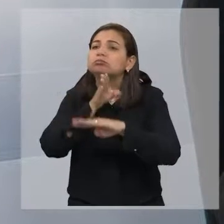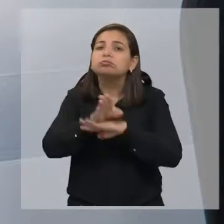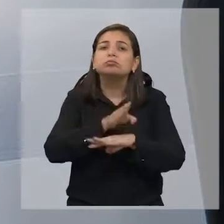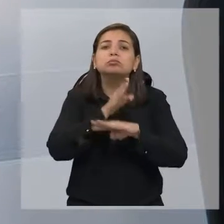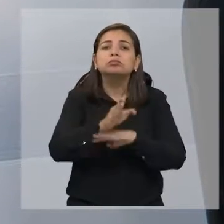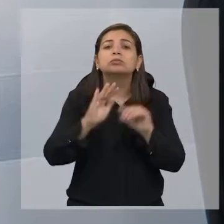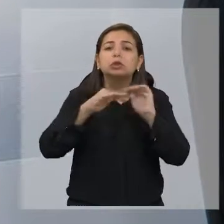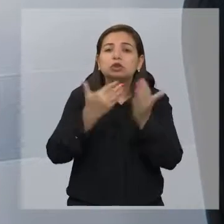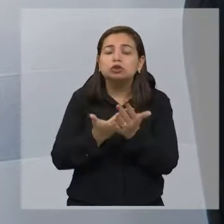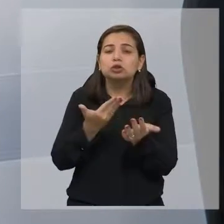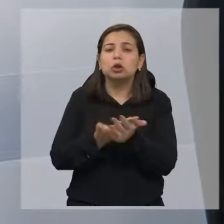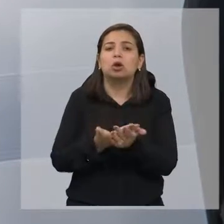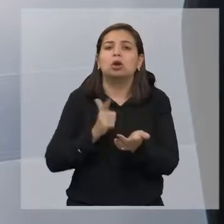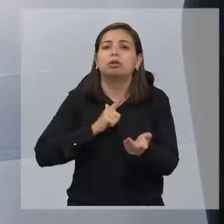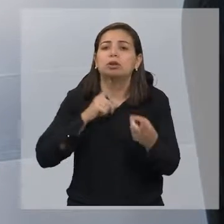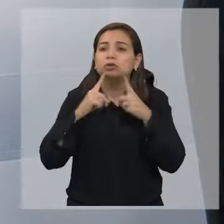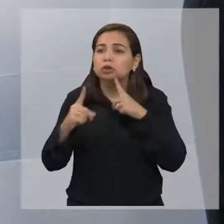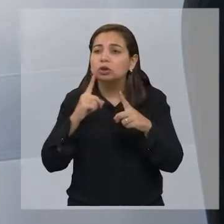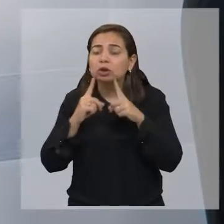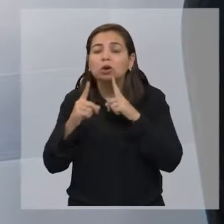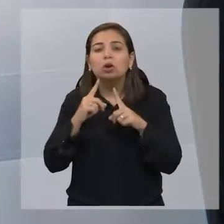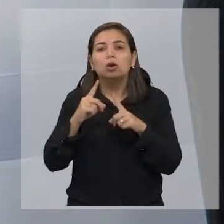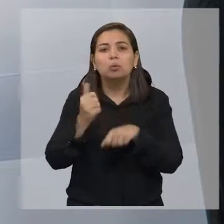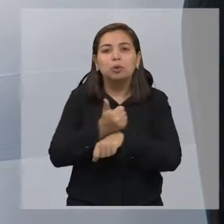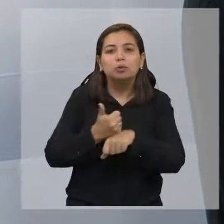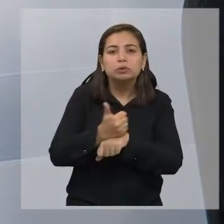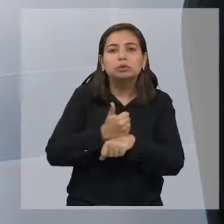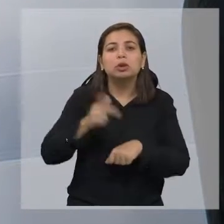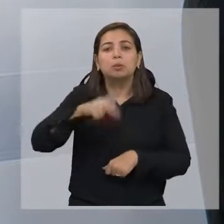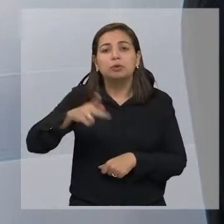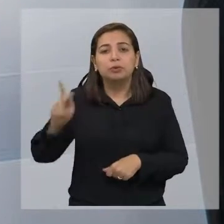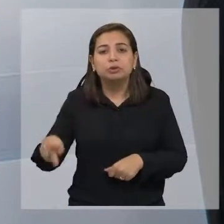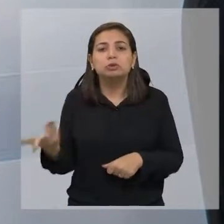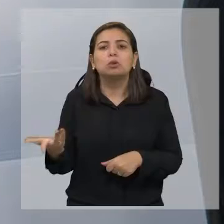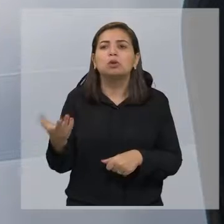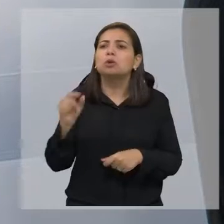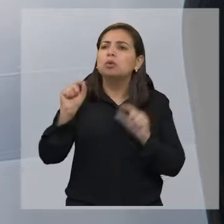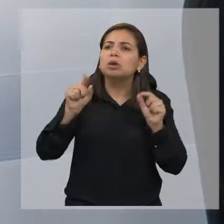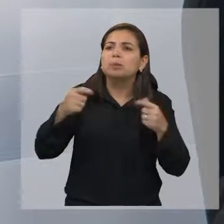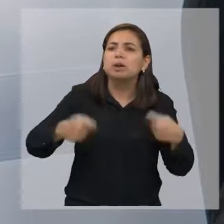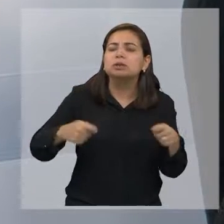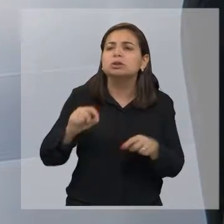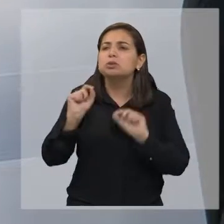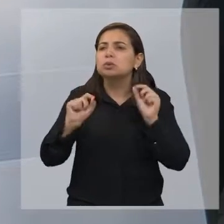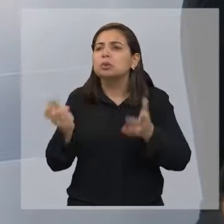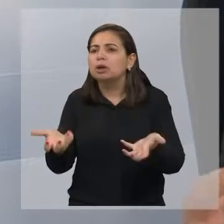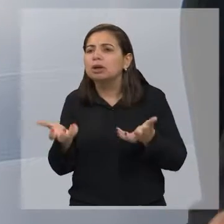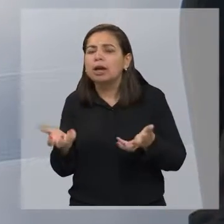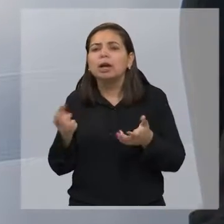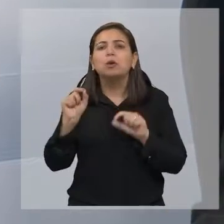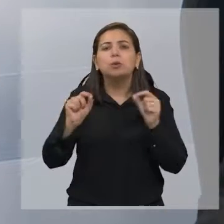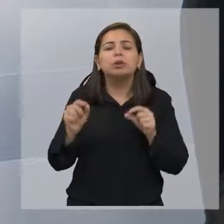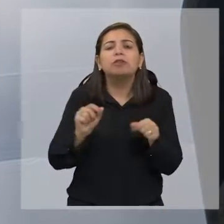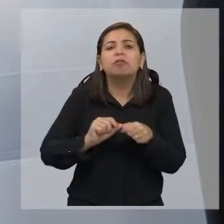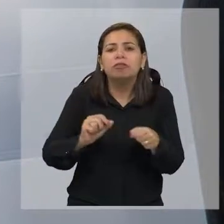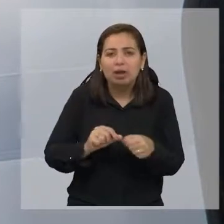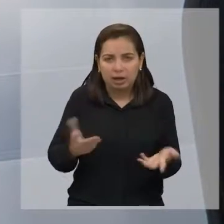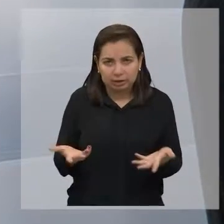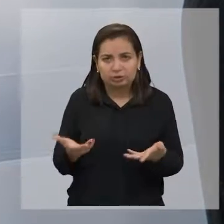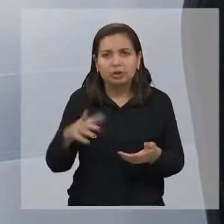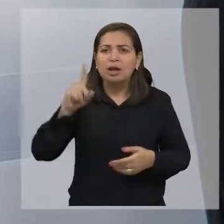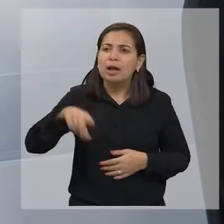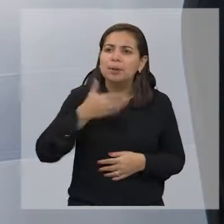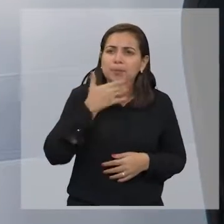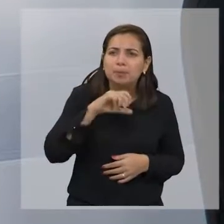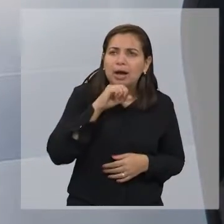ela dialogue com os professores, os anseios, as dificuldades da comunidade escolar, os professores, os pais